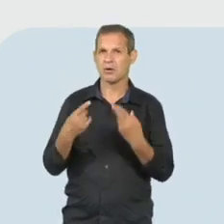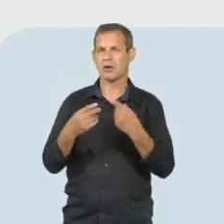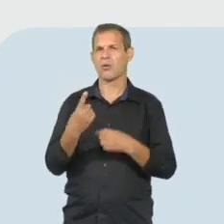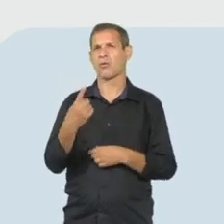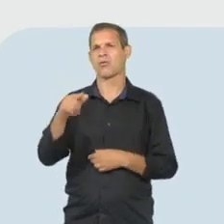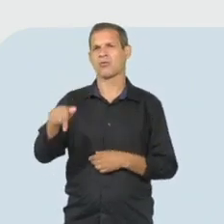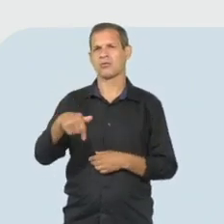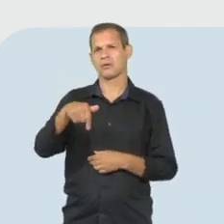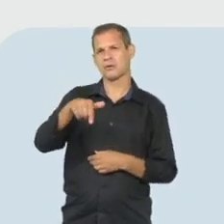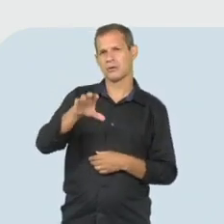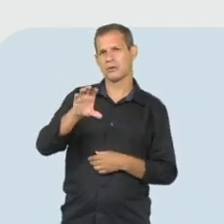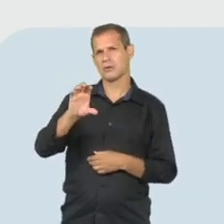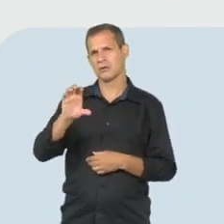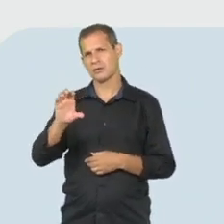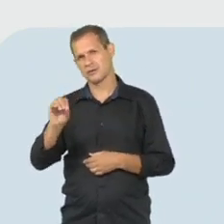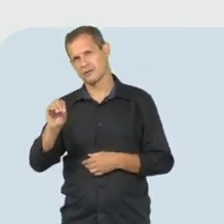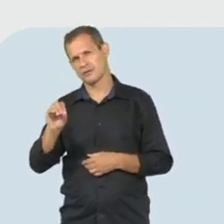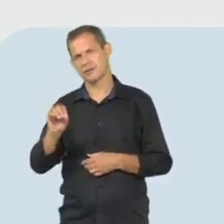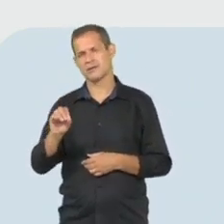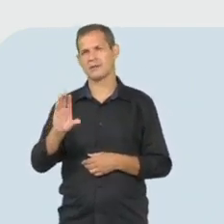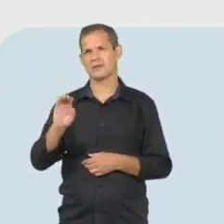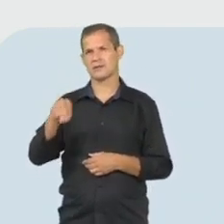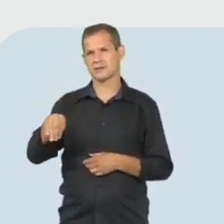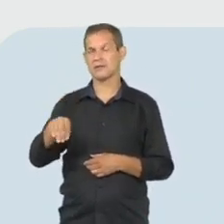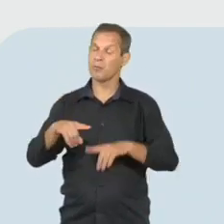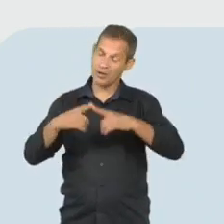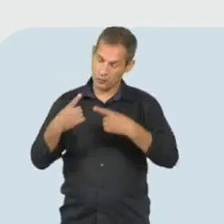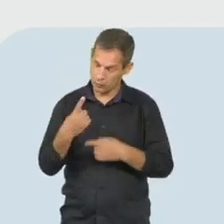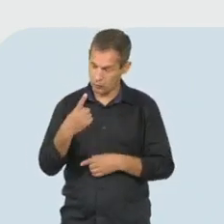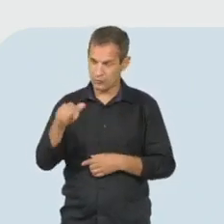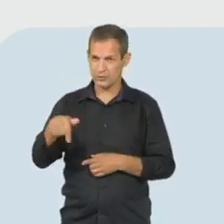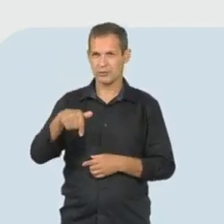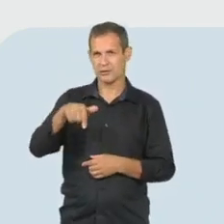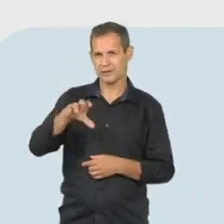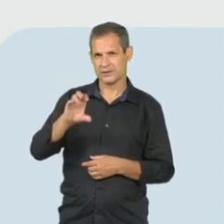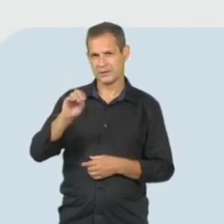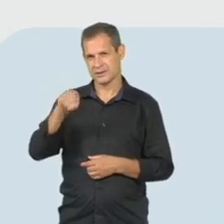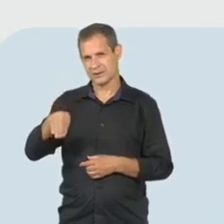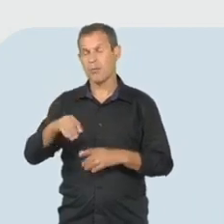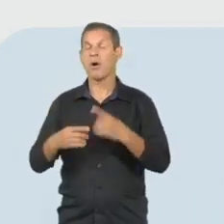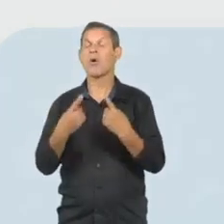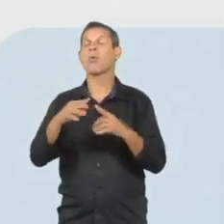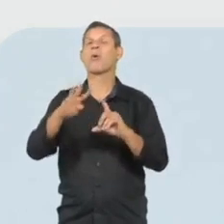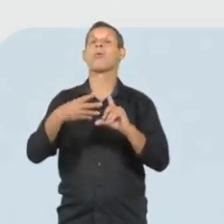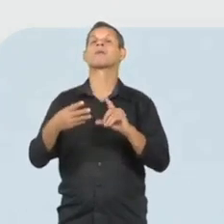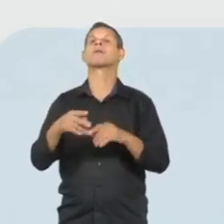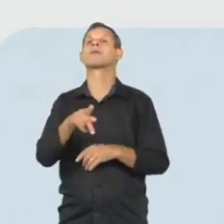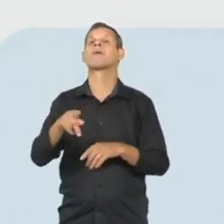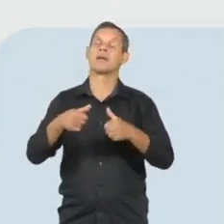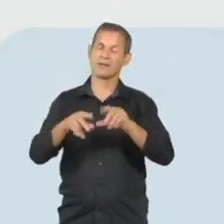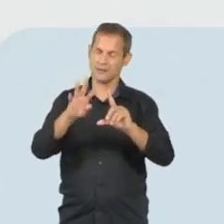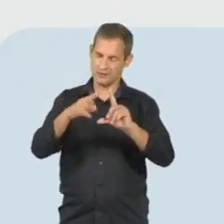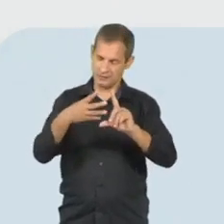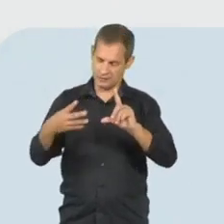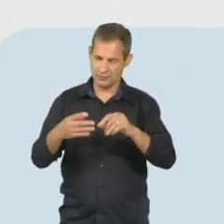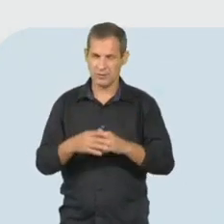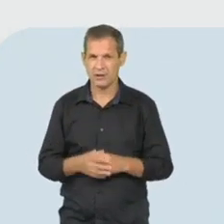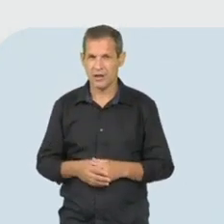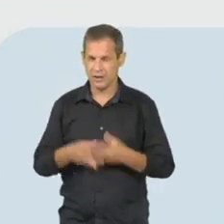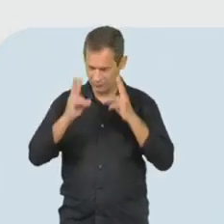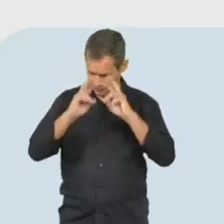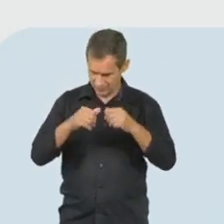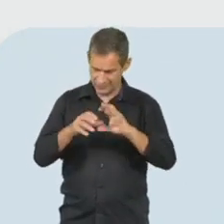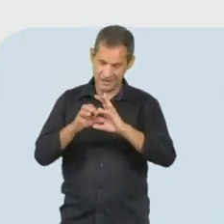igual a 170 centímetros, ou seja, 1,70 m. Qual é a tabela, professor? Essa tabela aqui, ó, ela